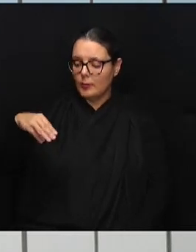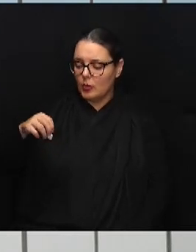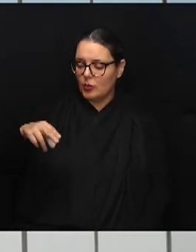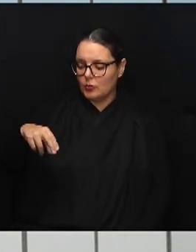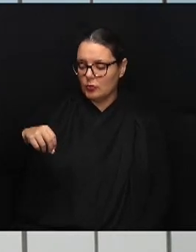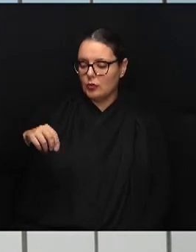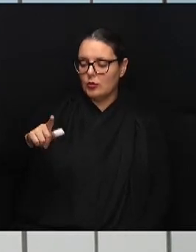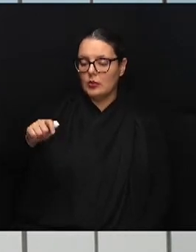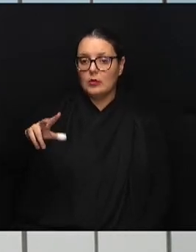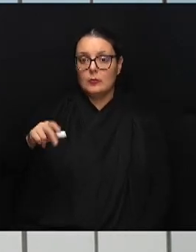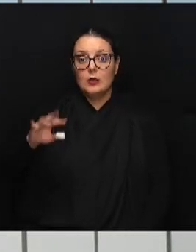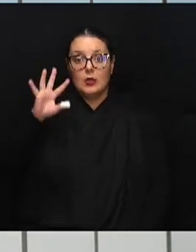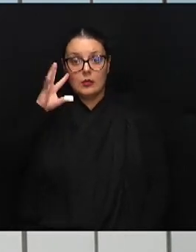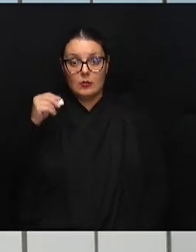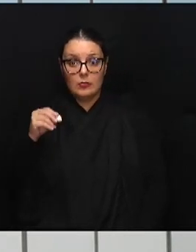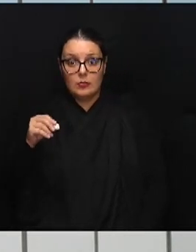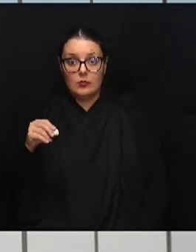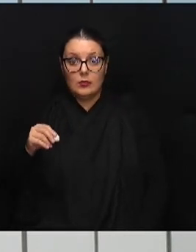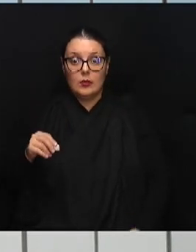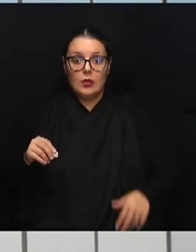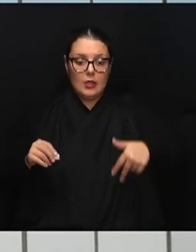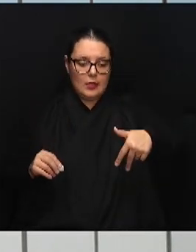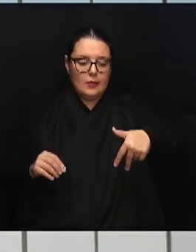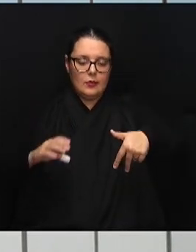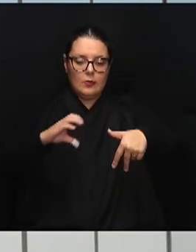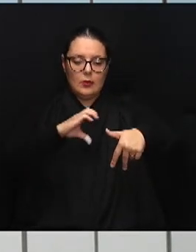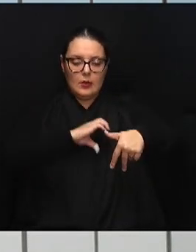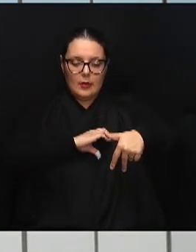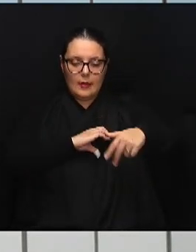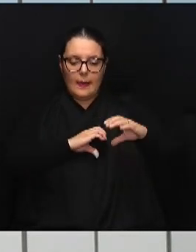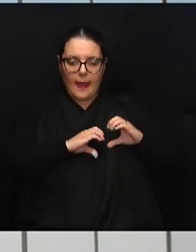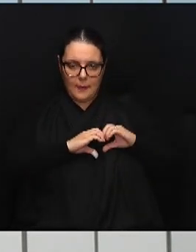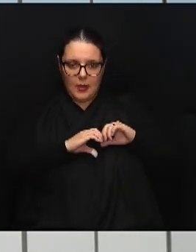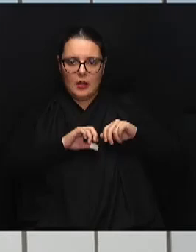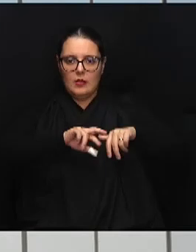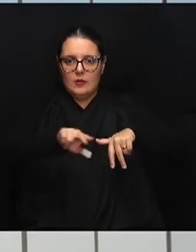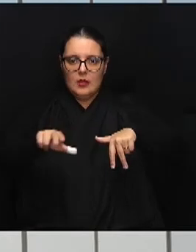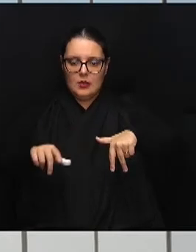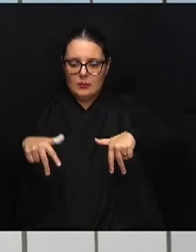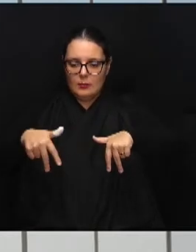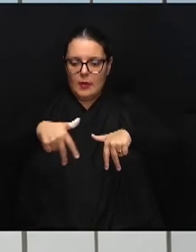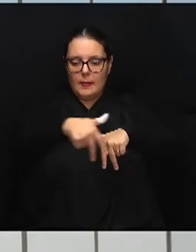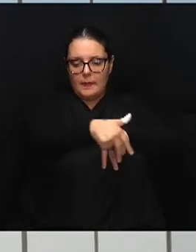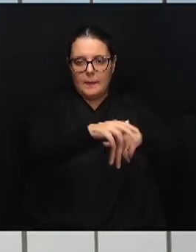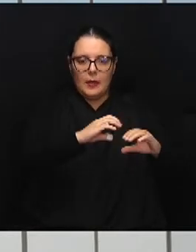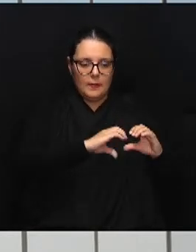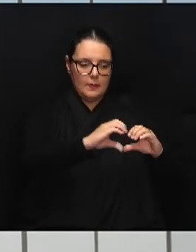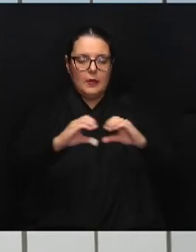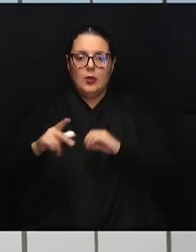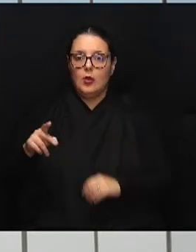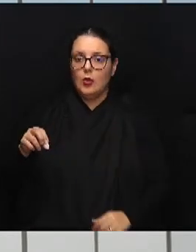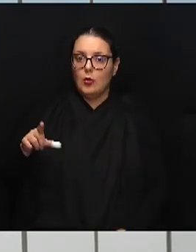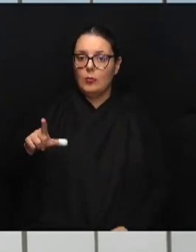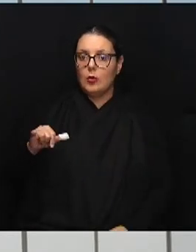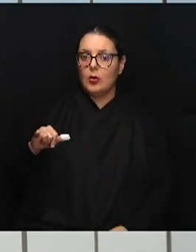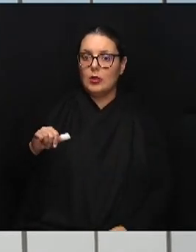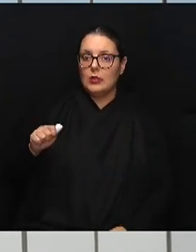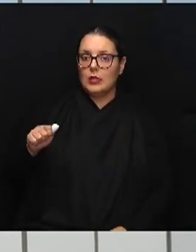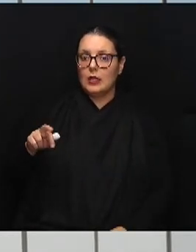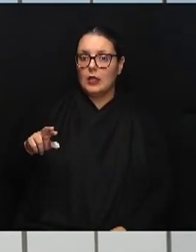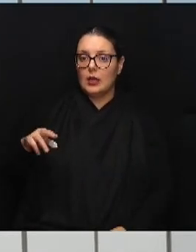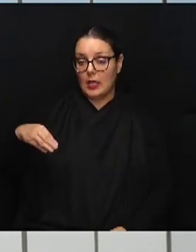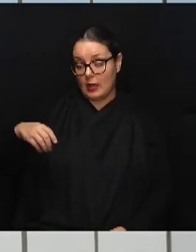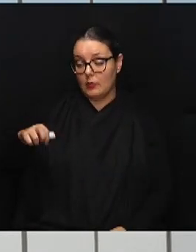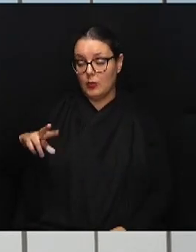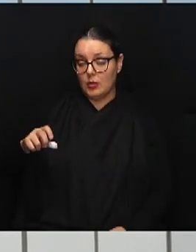podem amar mais de uma pessoa ao mesmo tempo, né? Então, o grande argumento do poliamor é o seguinte: se eu posso